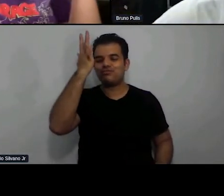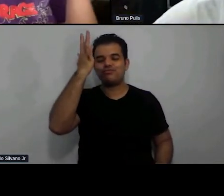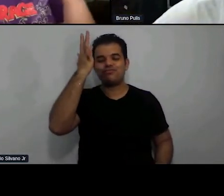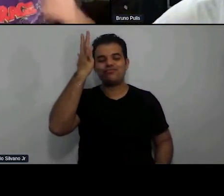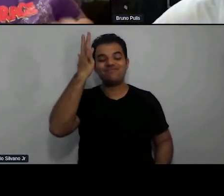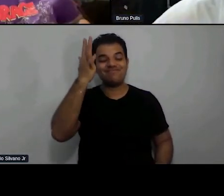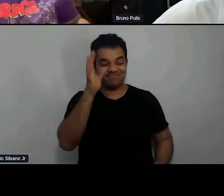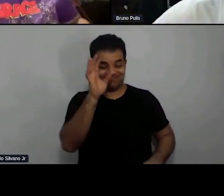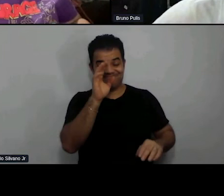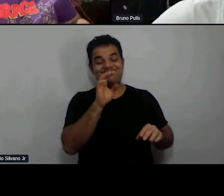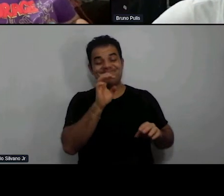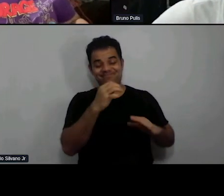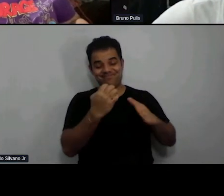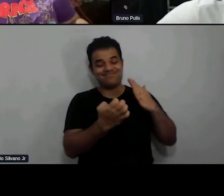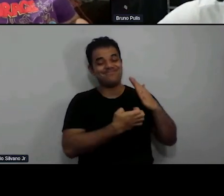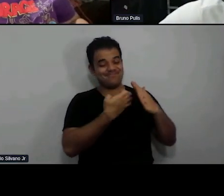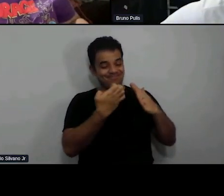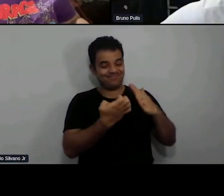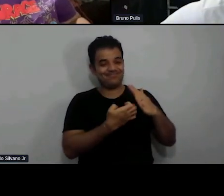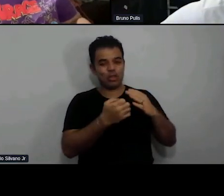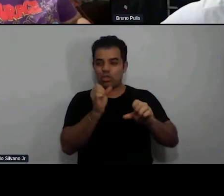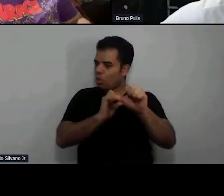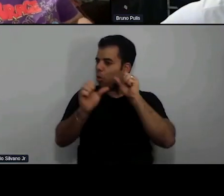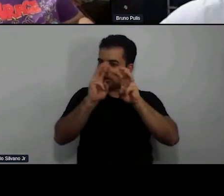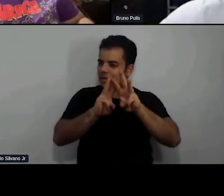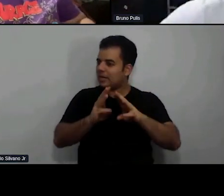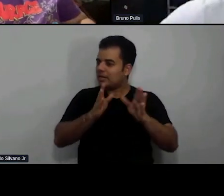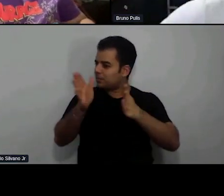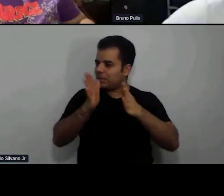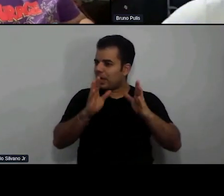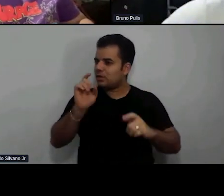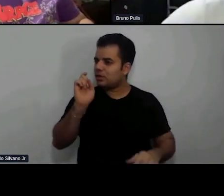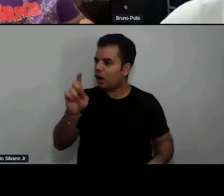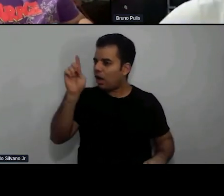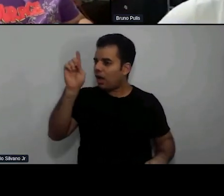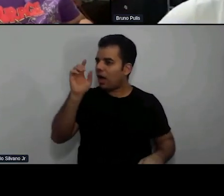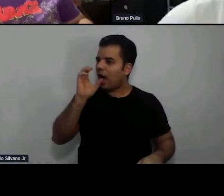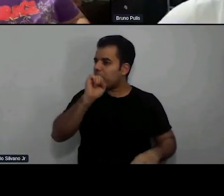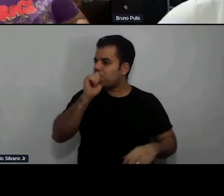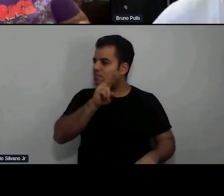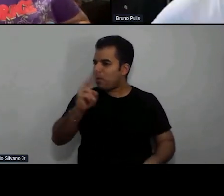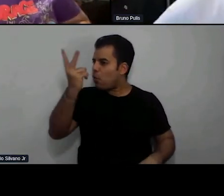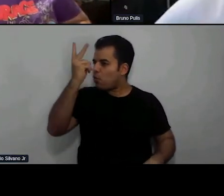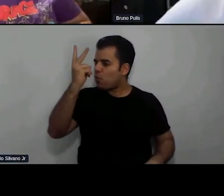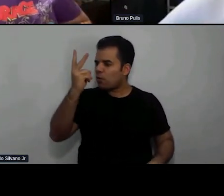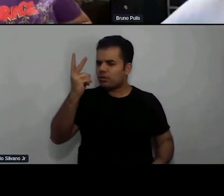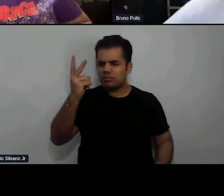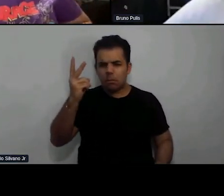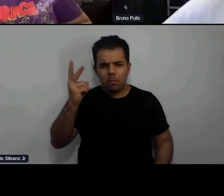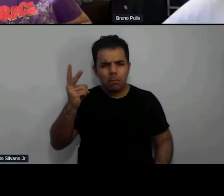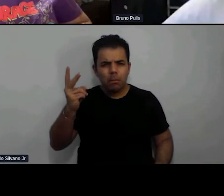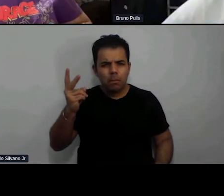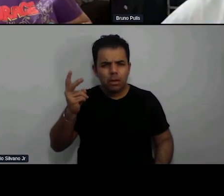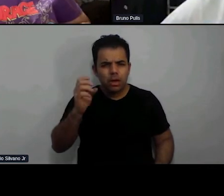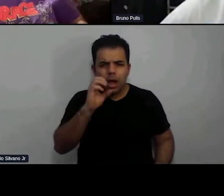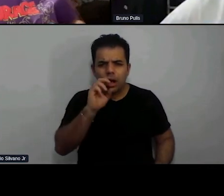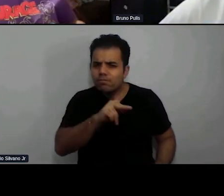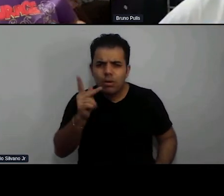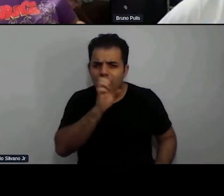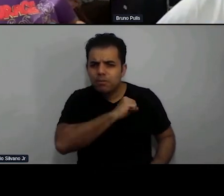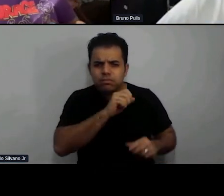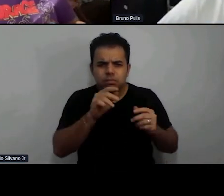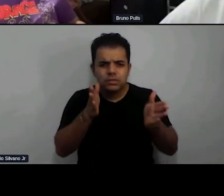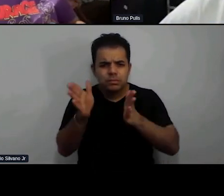Sabia. Eu queria que vocês explicassem o que são esses